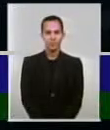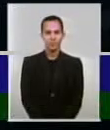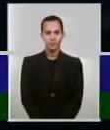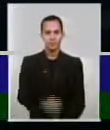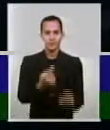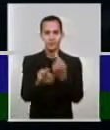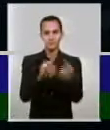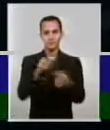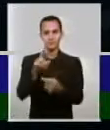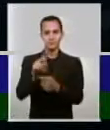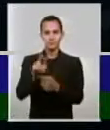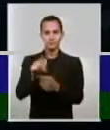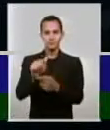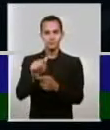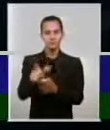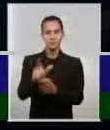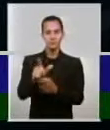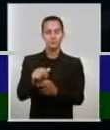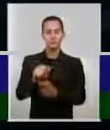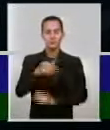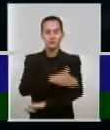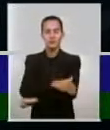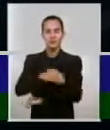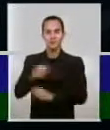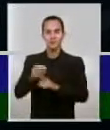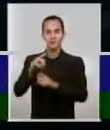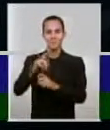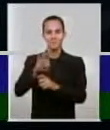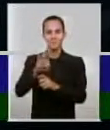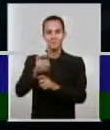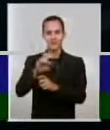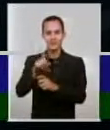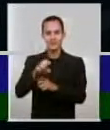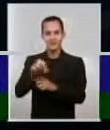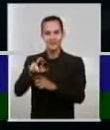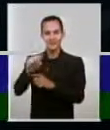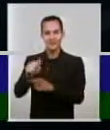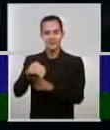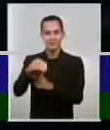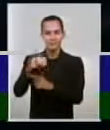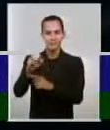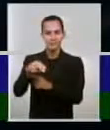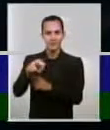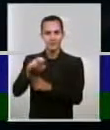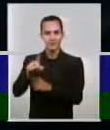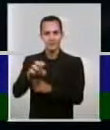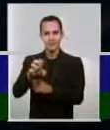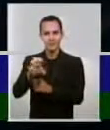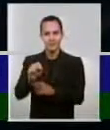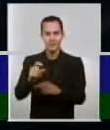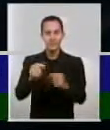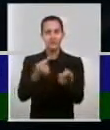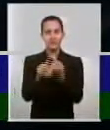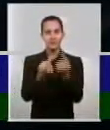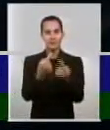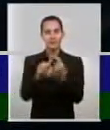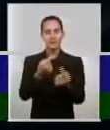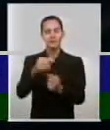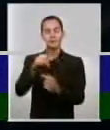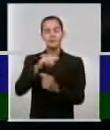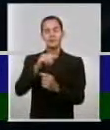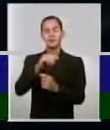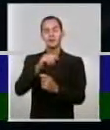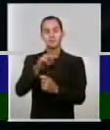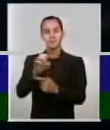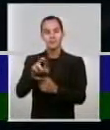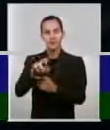na Avenida Rural com a Avenida Doutor Bezerra de Menezes e Avenida Rural com Cometa, Baixa de Brasília, na Avenida Doutor Bezerra de Menezes, ao